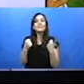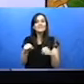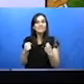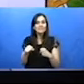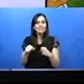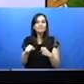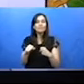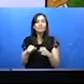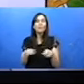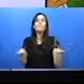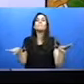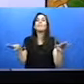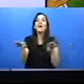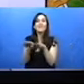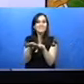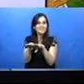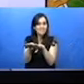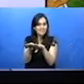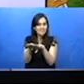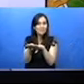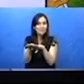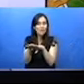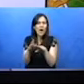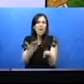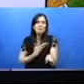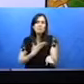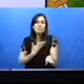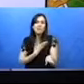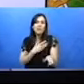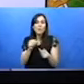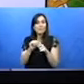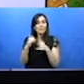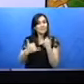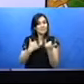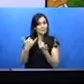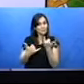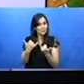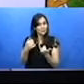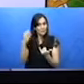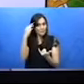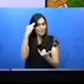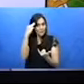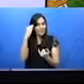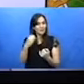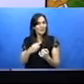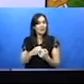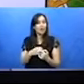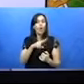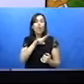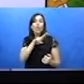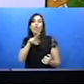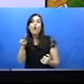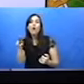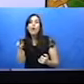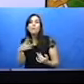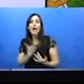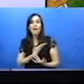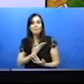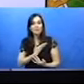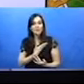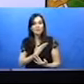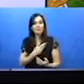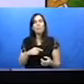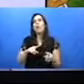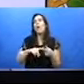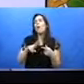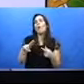um parceiro para fazer o jogo da memória. E vocês vão escrever o nome desse parceiro. Se é um colega,